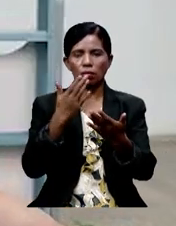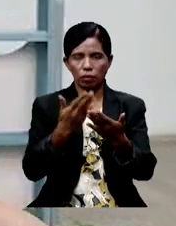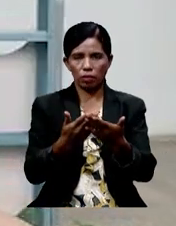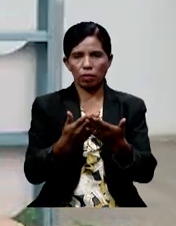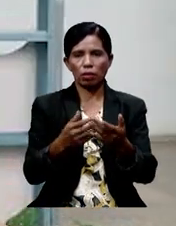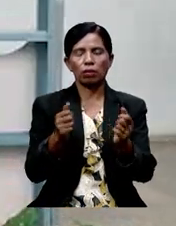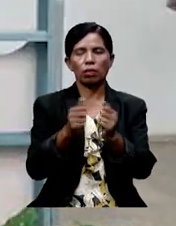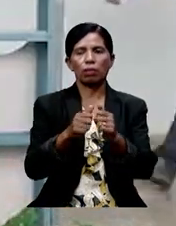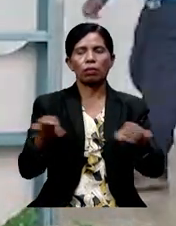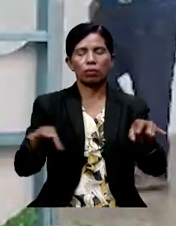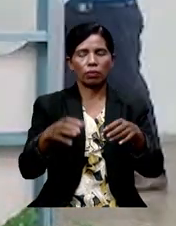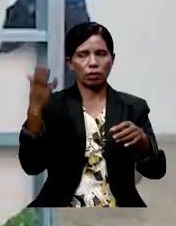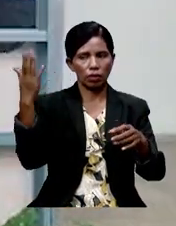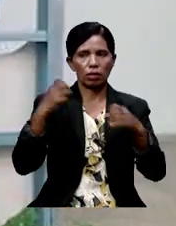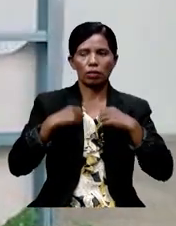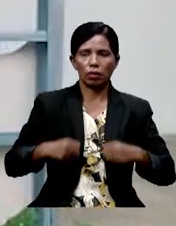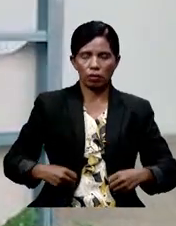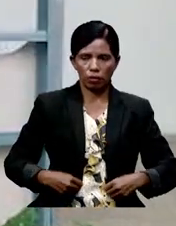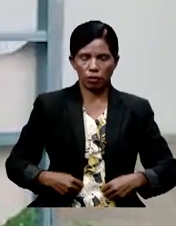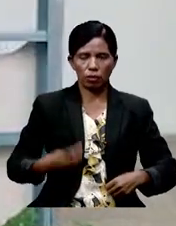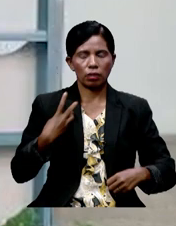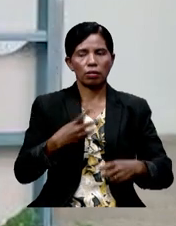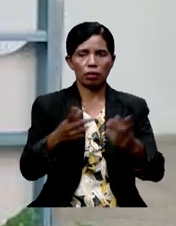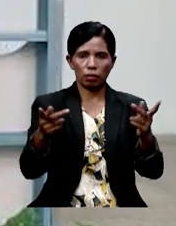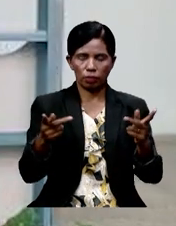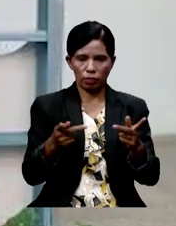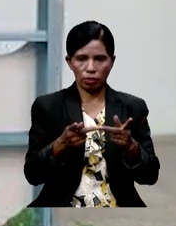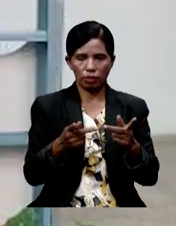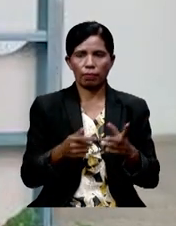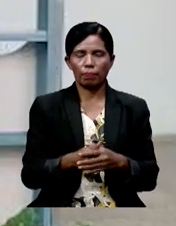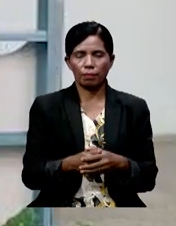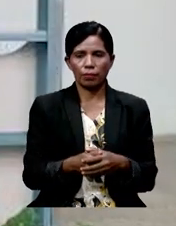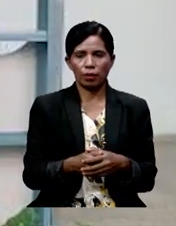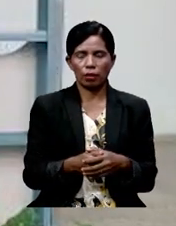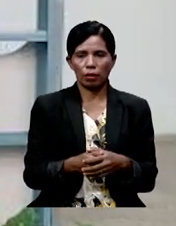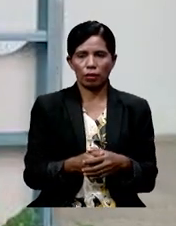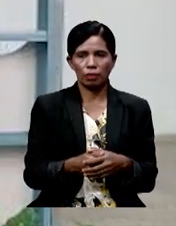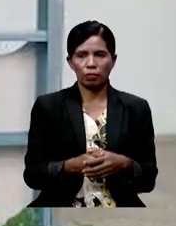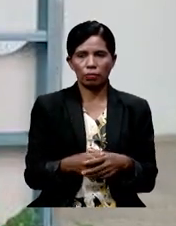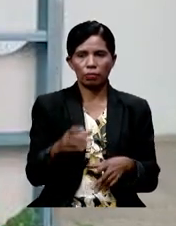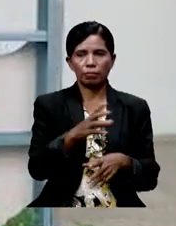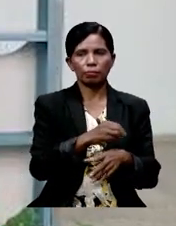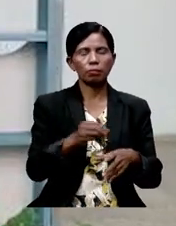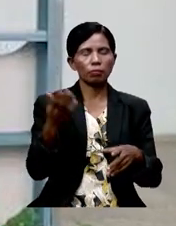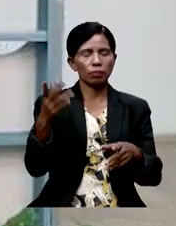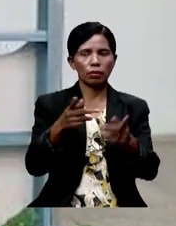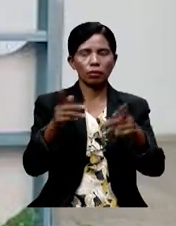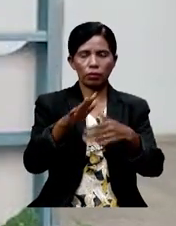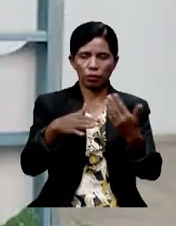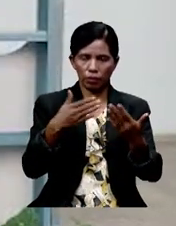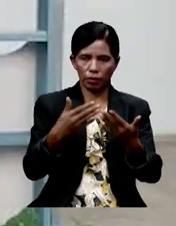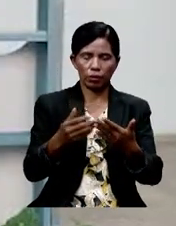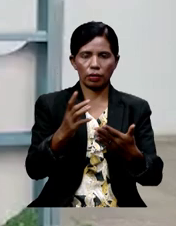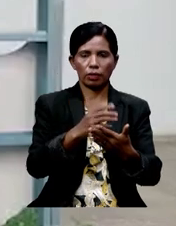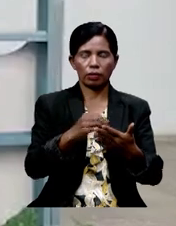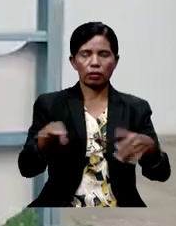a Serviço Centro de Saúde e a Ida da Minha Fátima ou a Batoia diretor ensino básico central Batoia coordenador